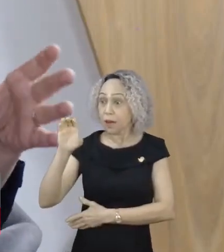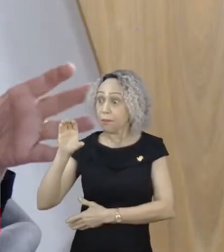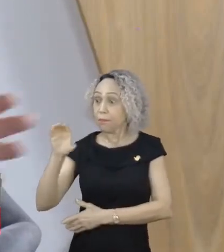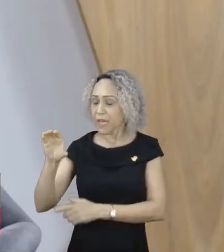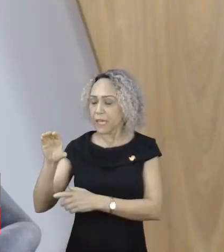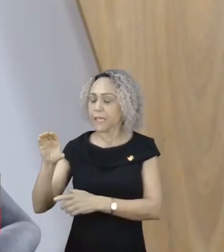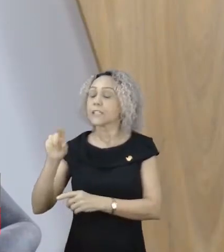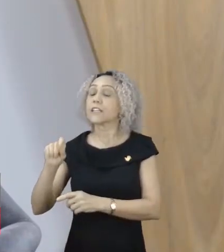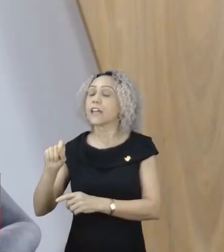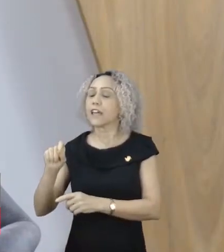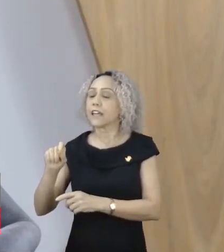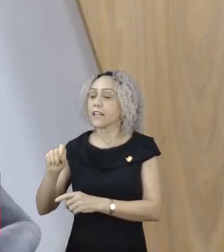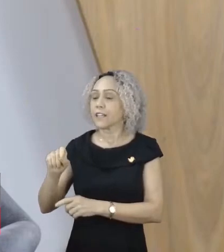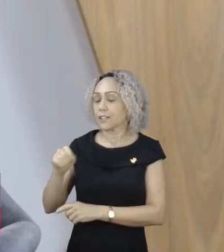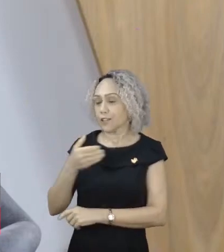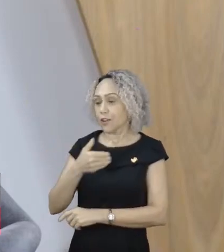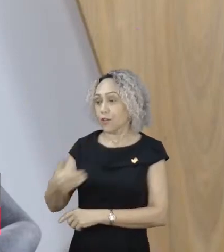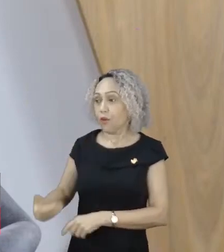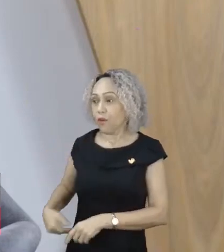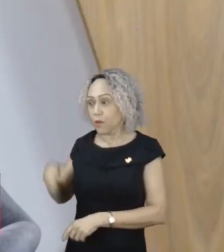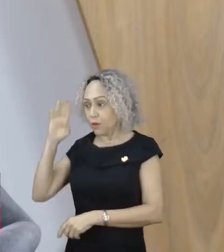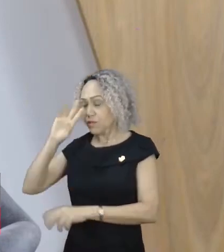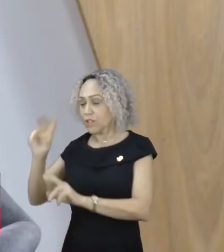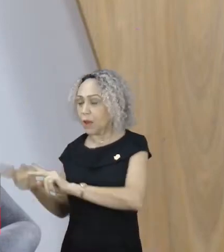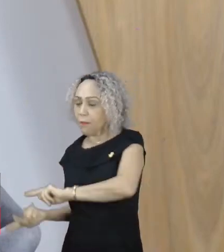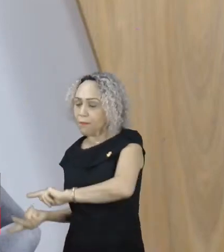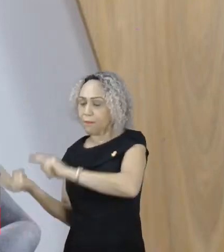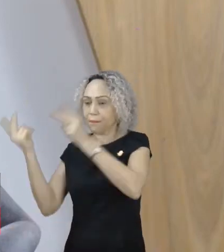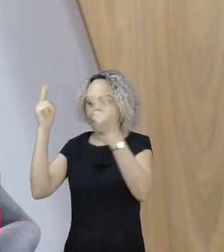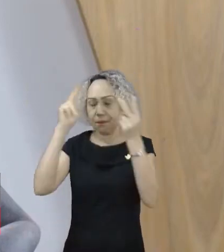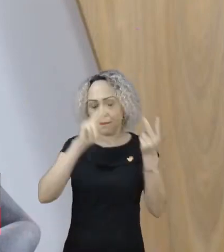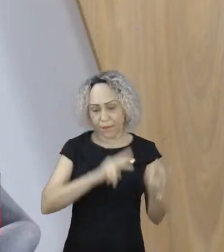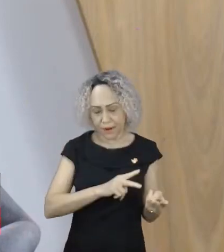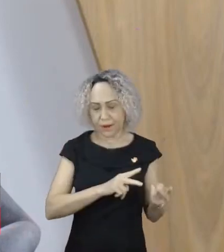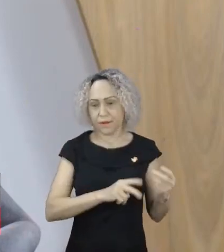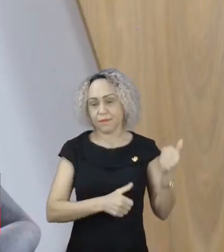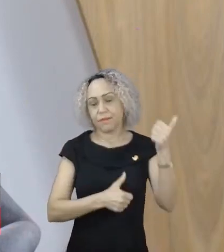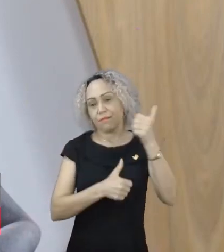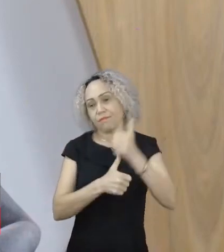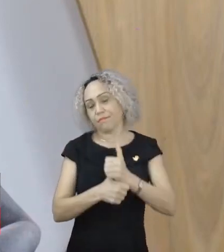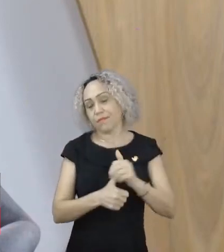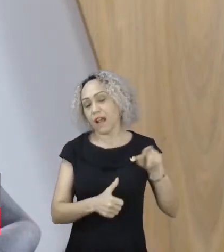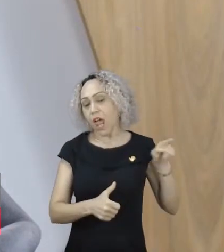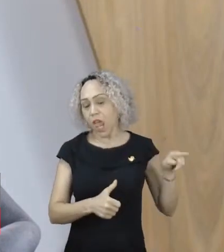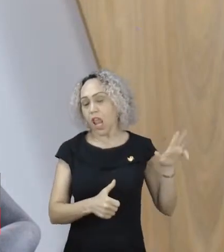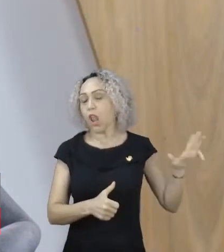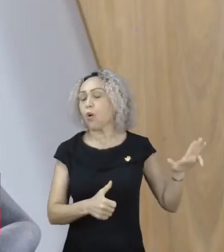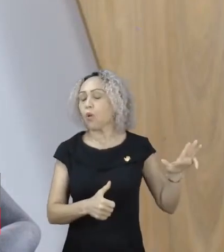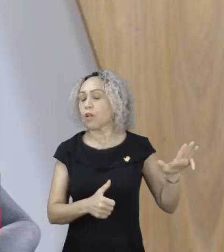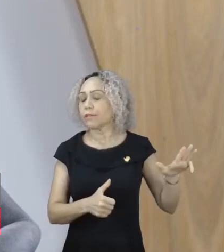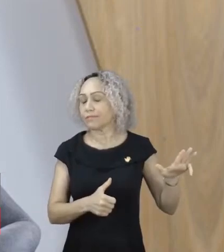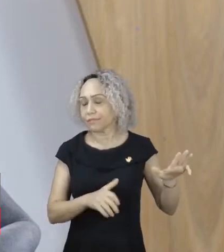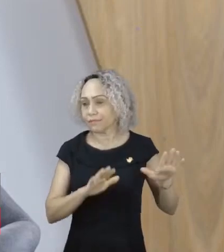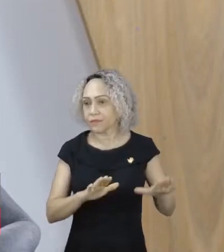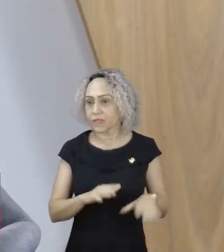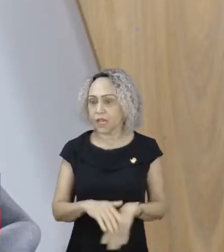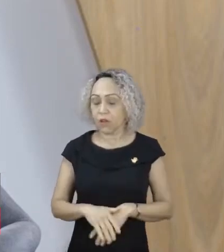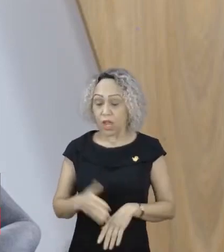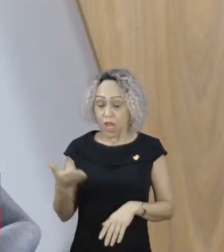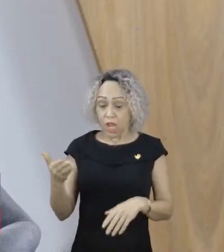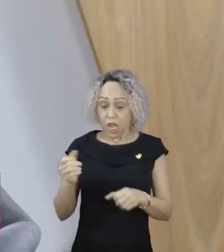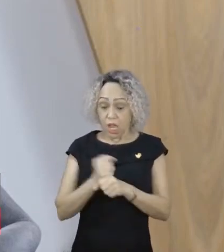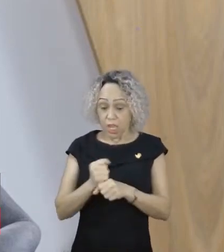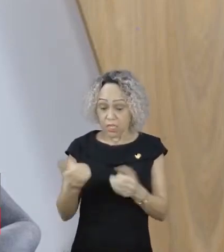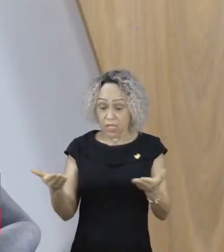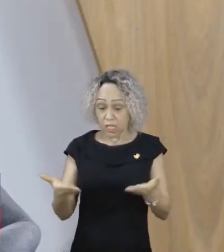possíveis cobertas, porque todo mundo estava numa situação muito ruim. Então, a gente autorizou esse ano 8.500 vagas, das